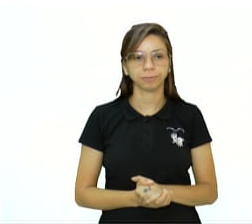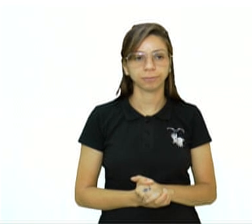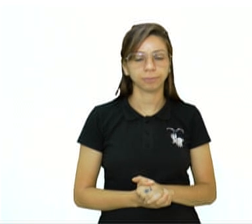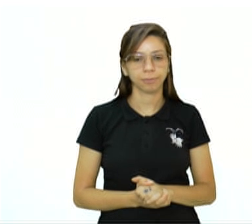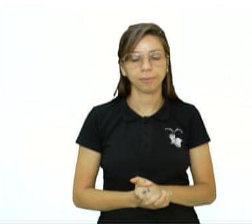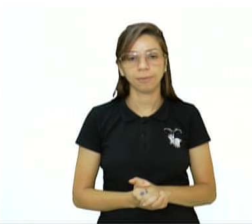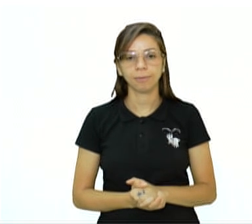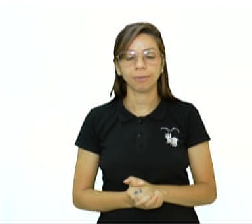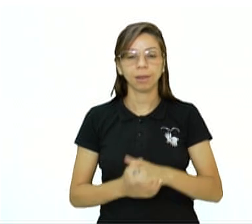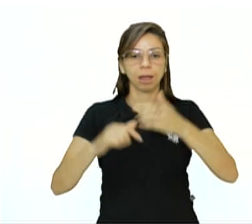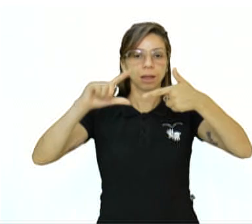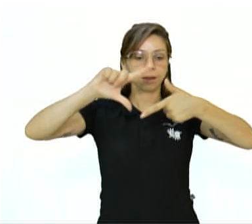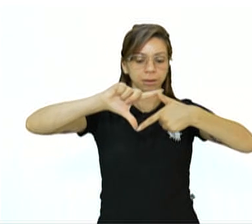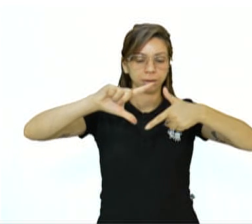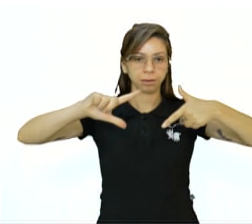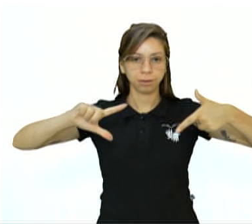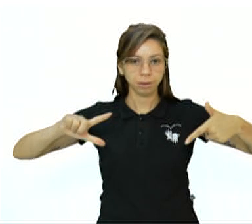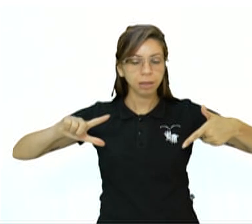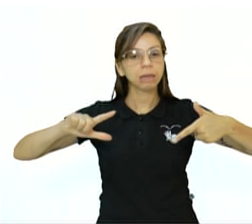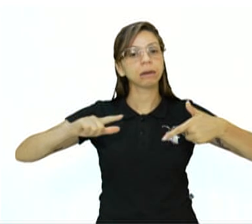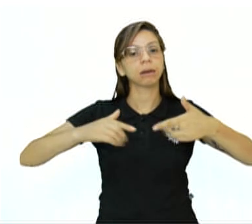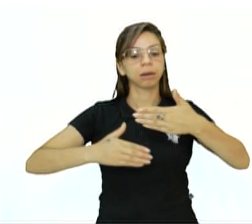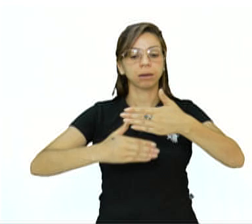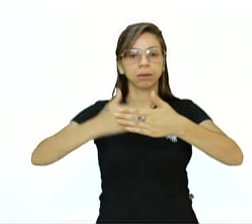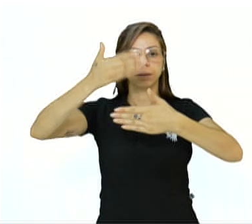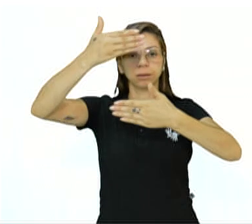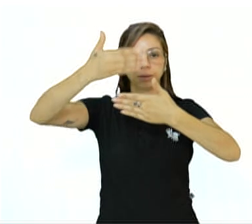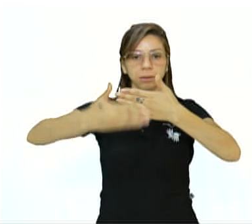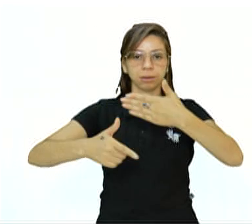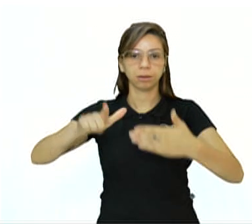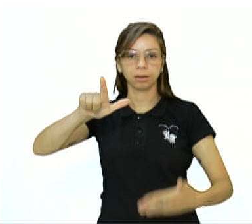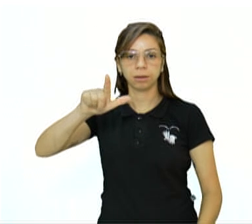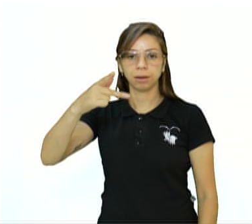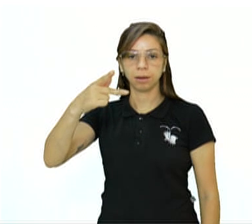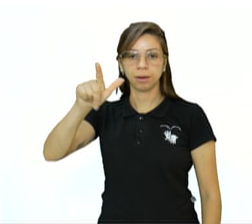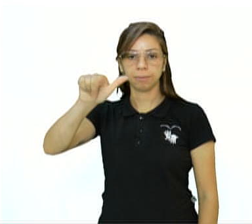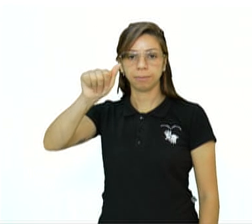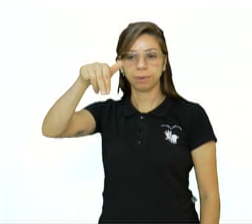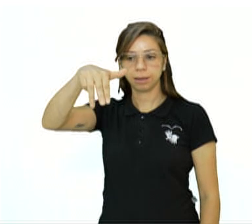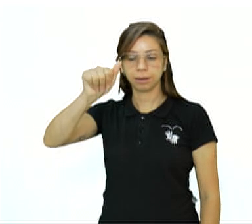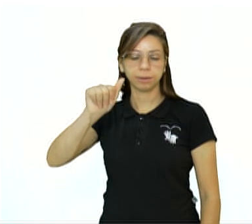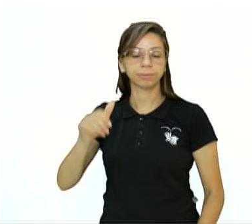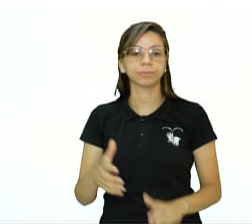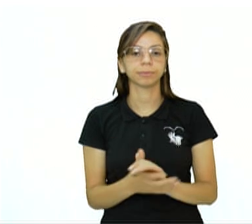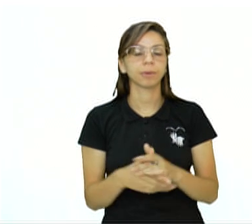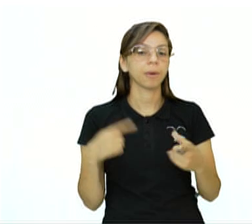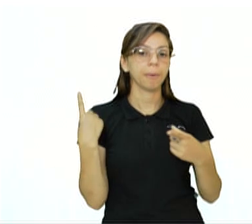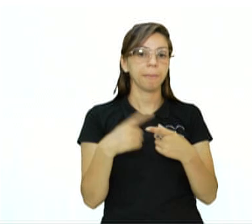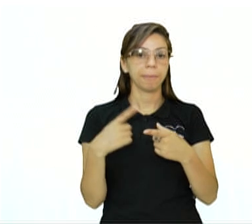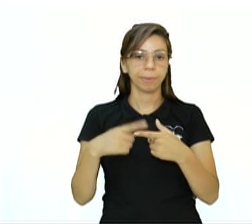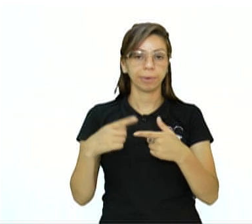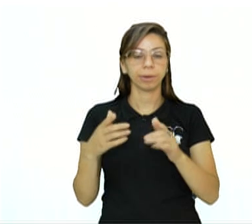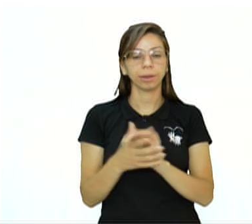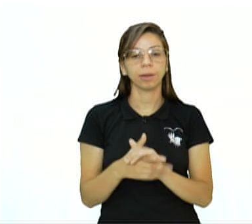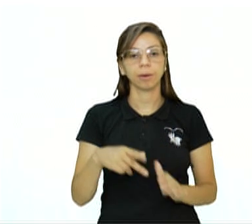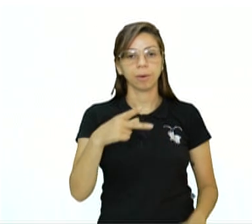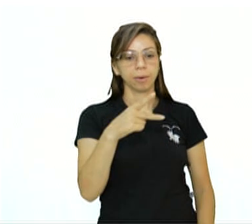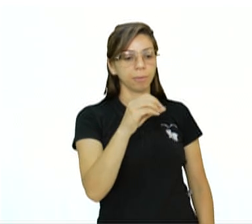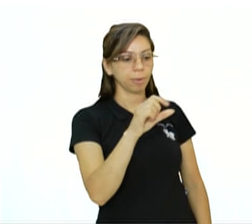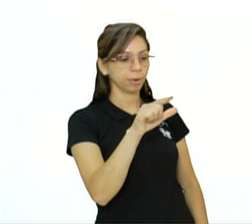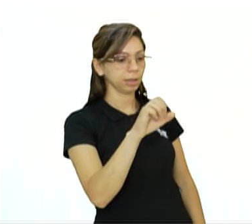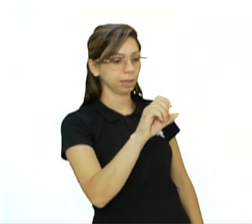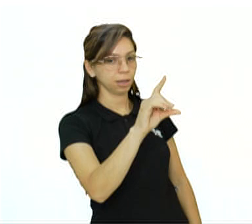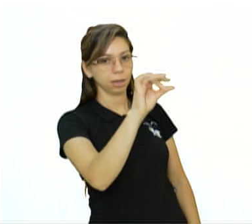Figuras geométricas planas. Você deve ter notado que os poliedros que nós montamos